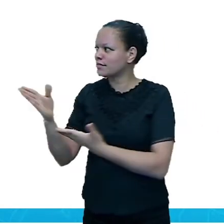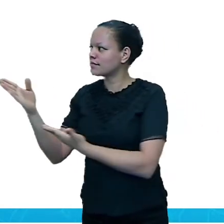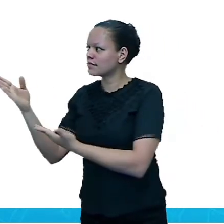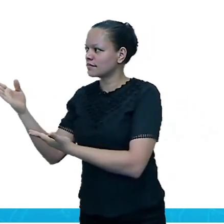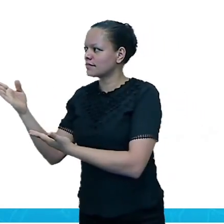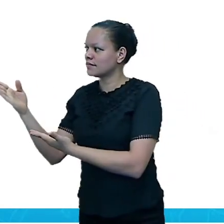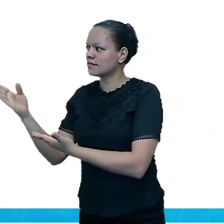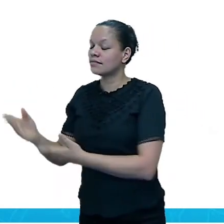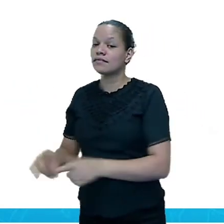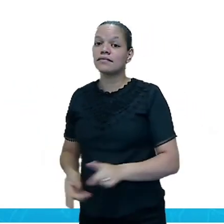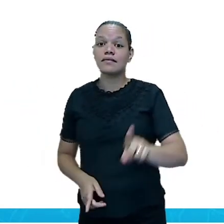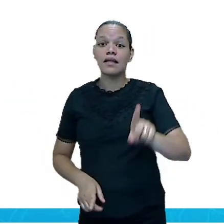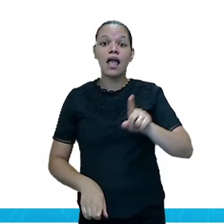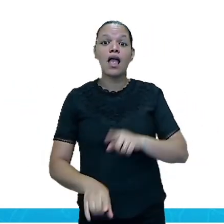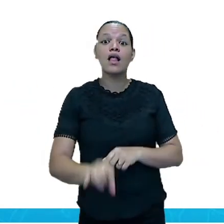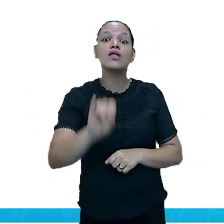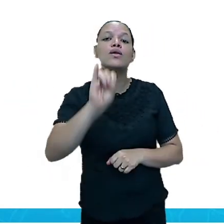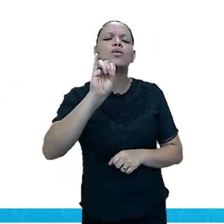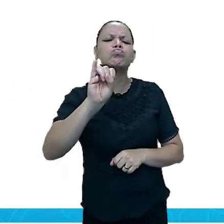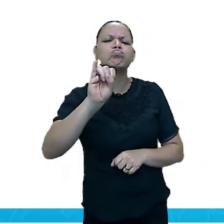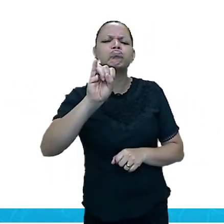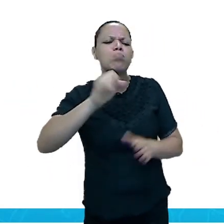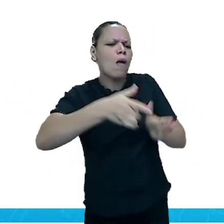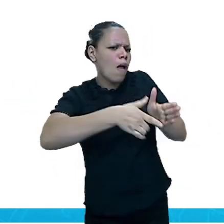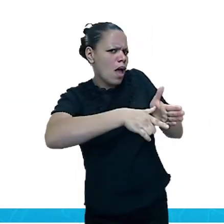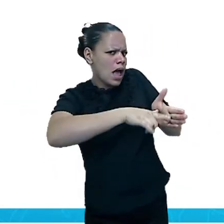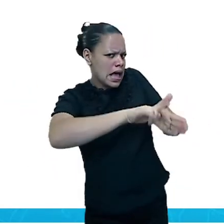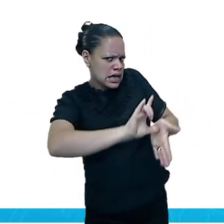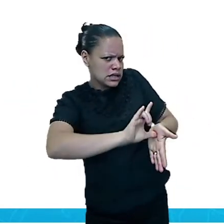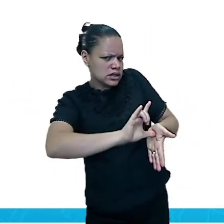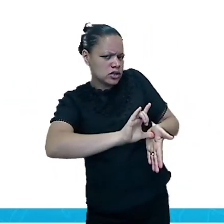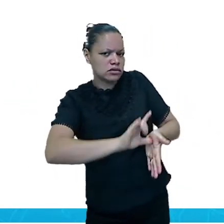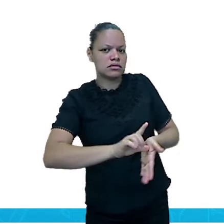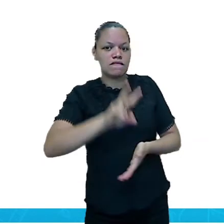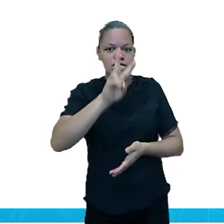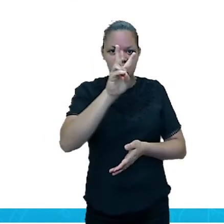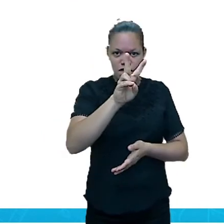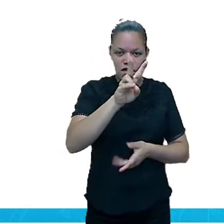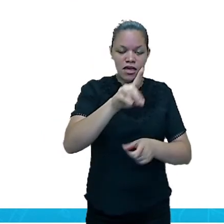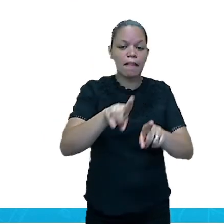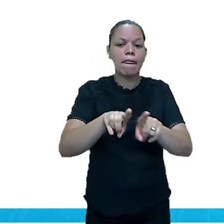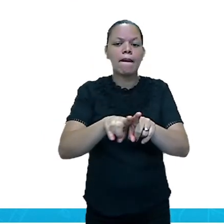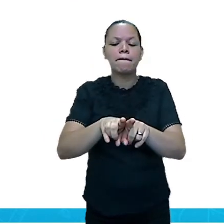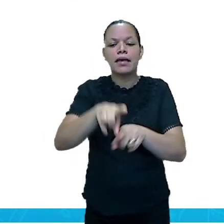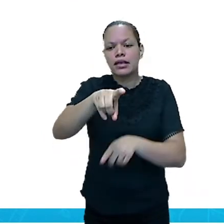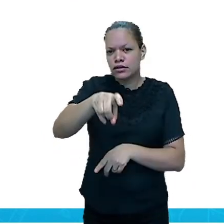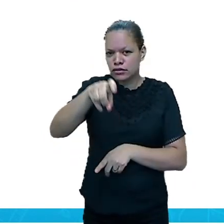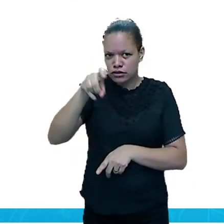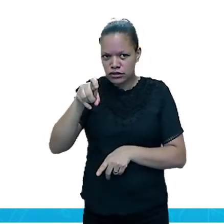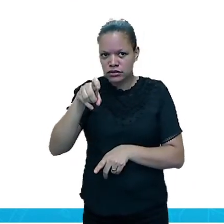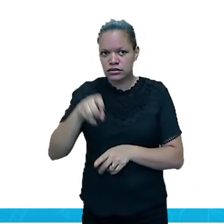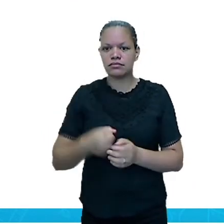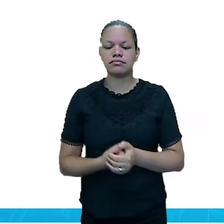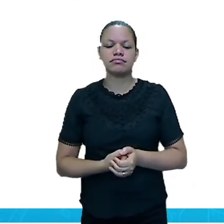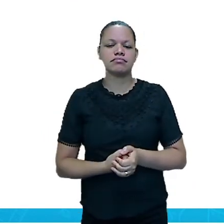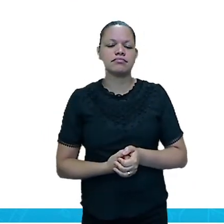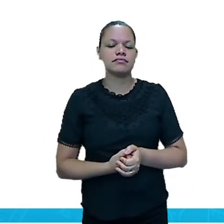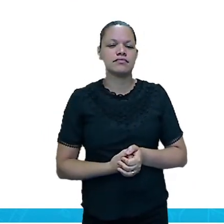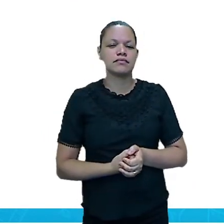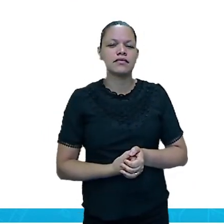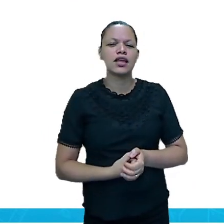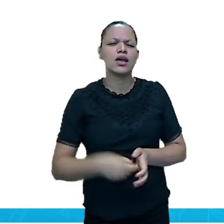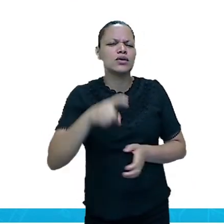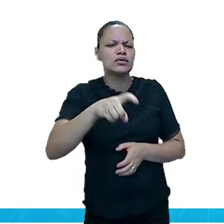e da letra X. A letra X só vai aparecer antes da letra L ou da